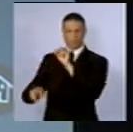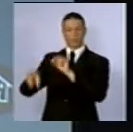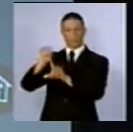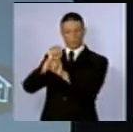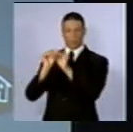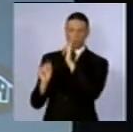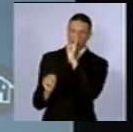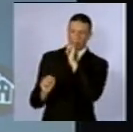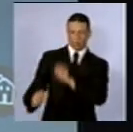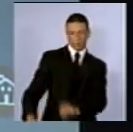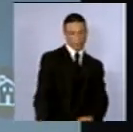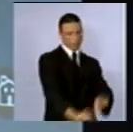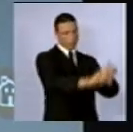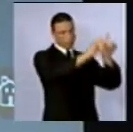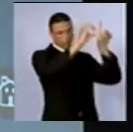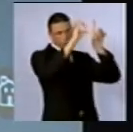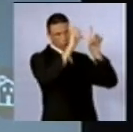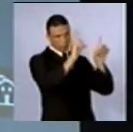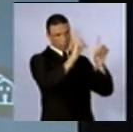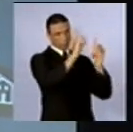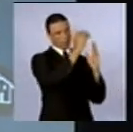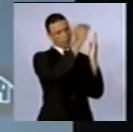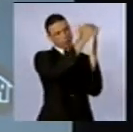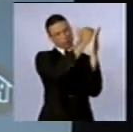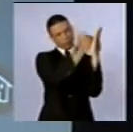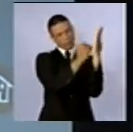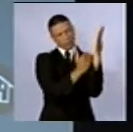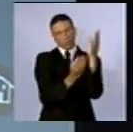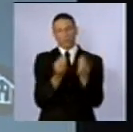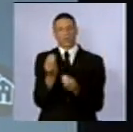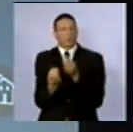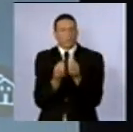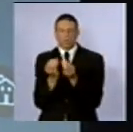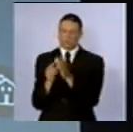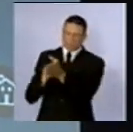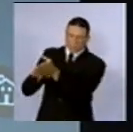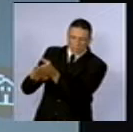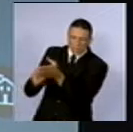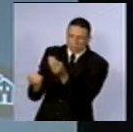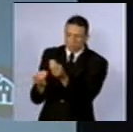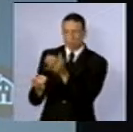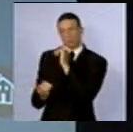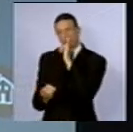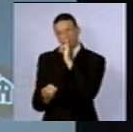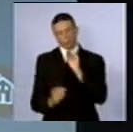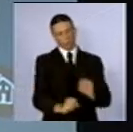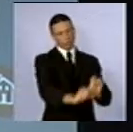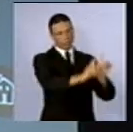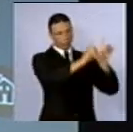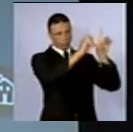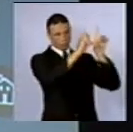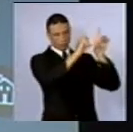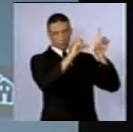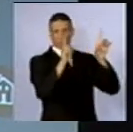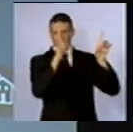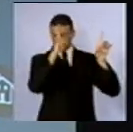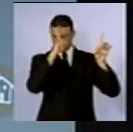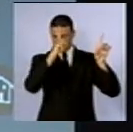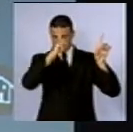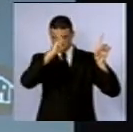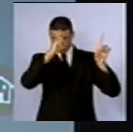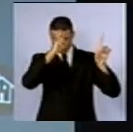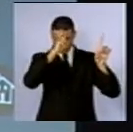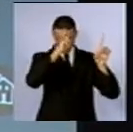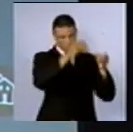né o como que foram os protocolos dessa pesquisa então os hospitais né eles enviavam para